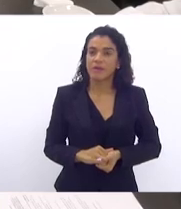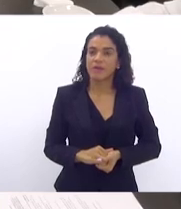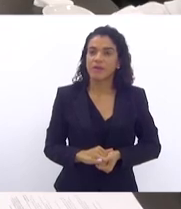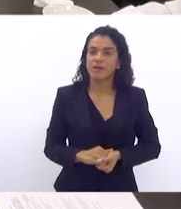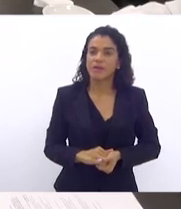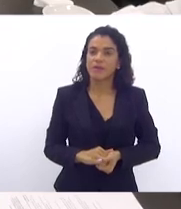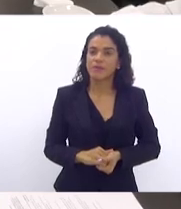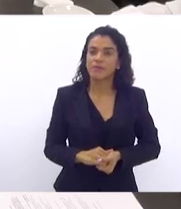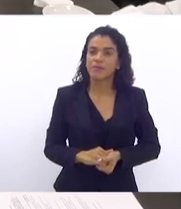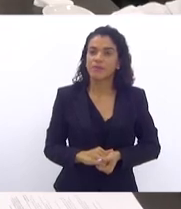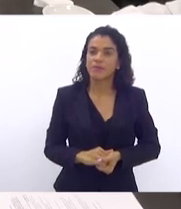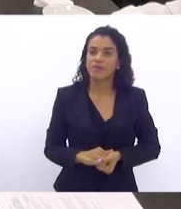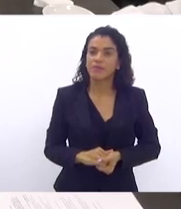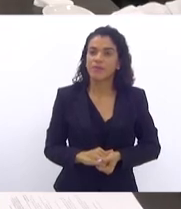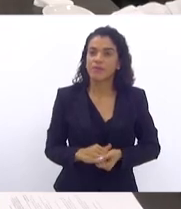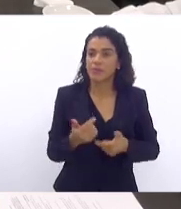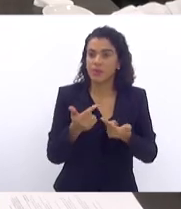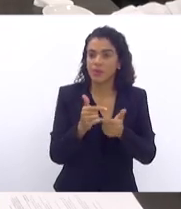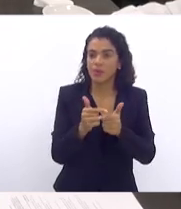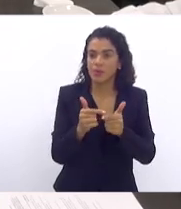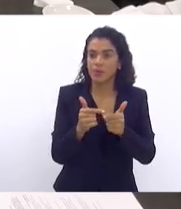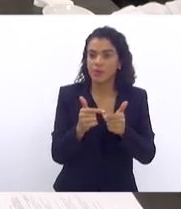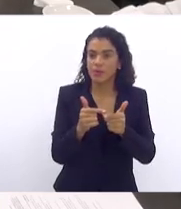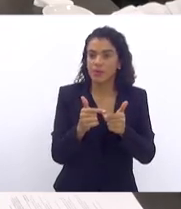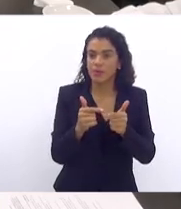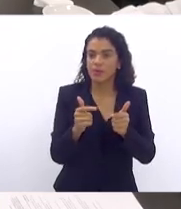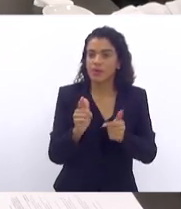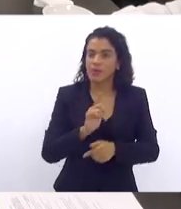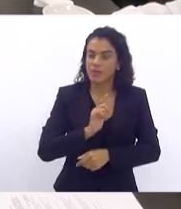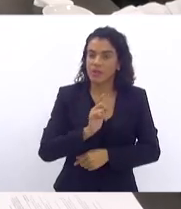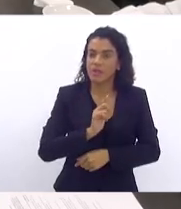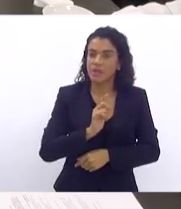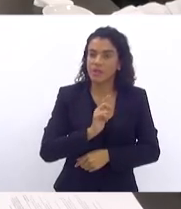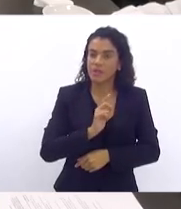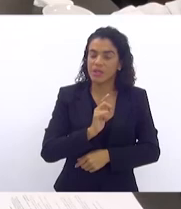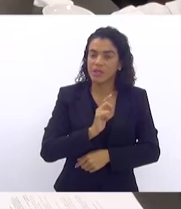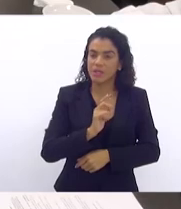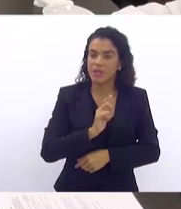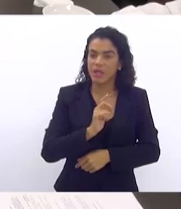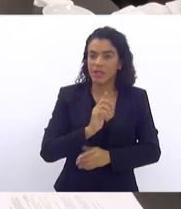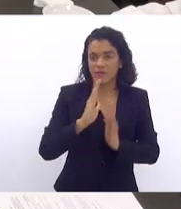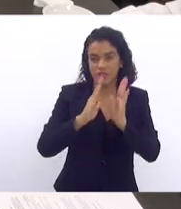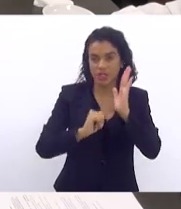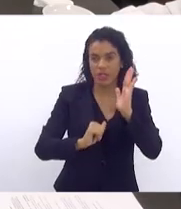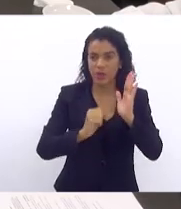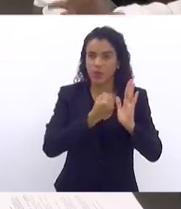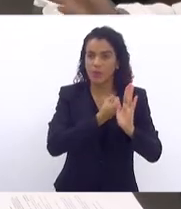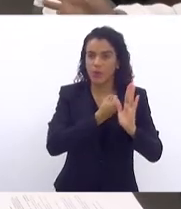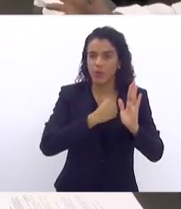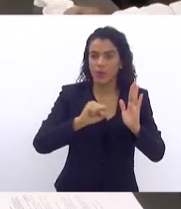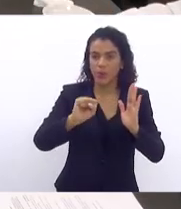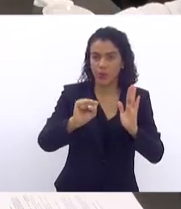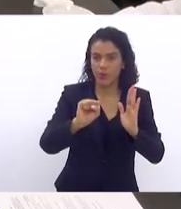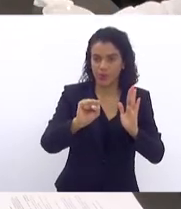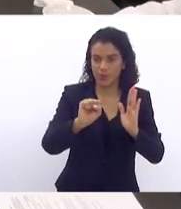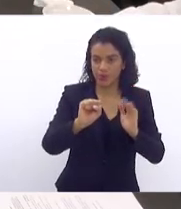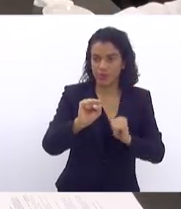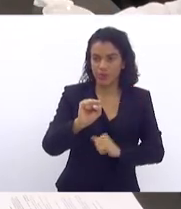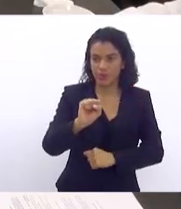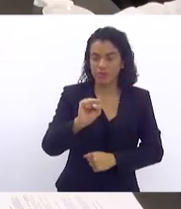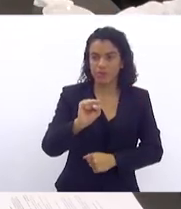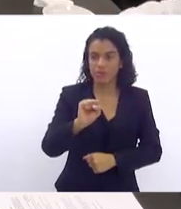Não, estou dizendo o seguinte, não consta... Não, já consta? Então vou retirar de pauta o item 8, haja vista que